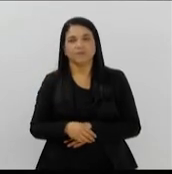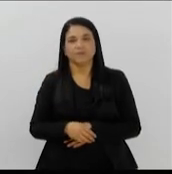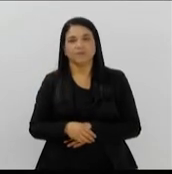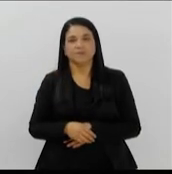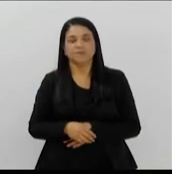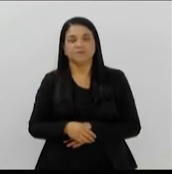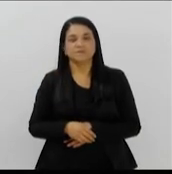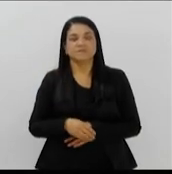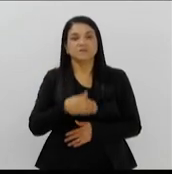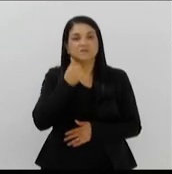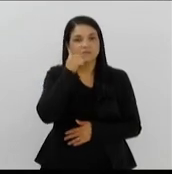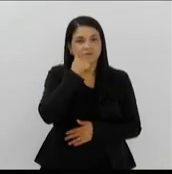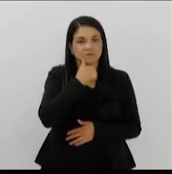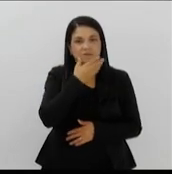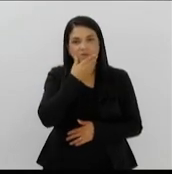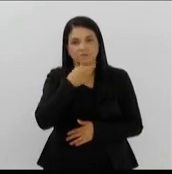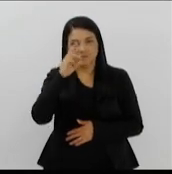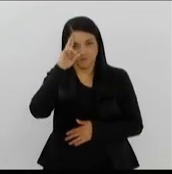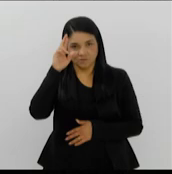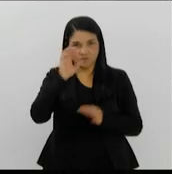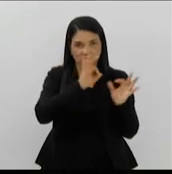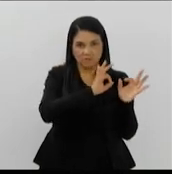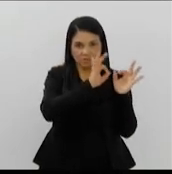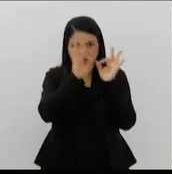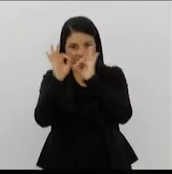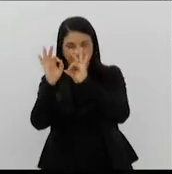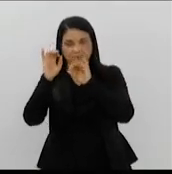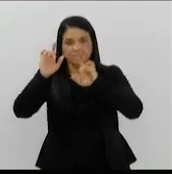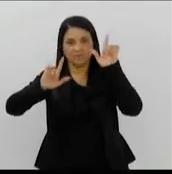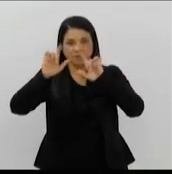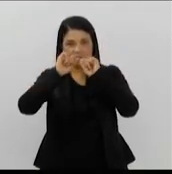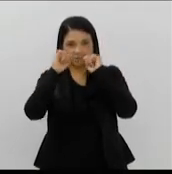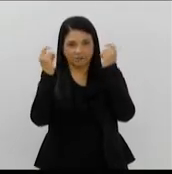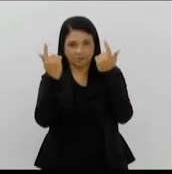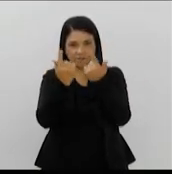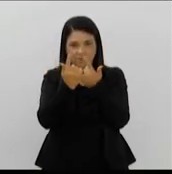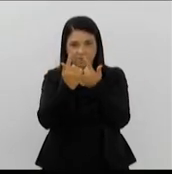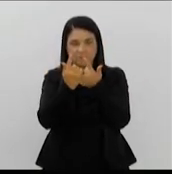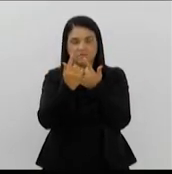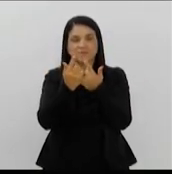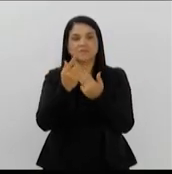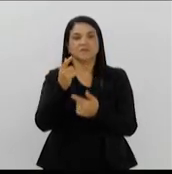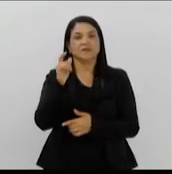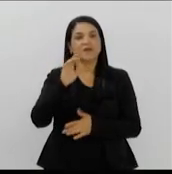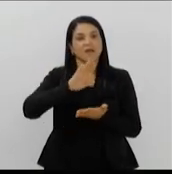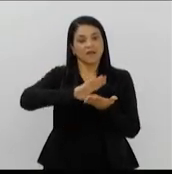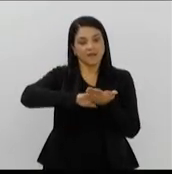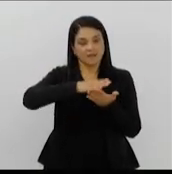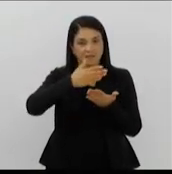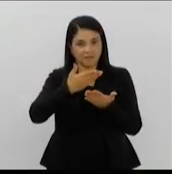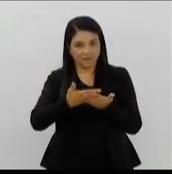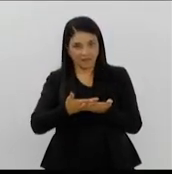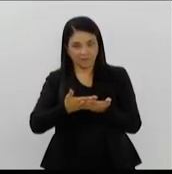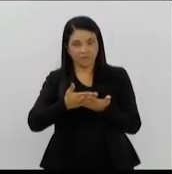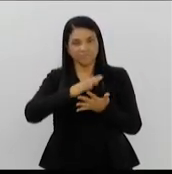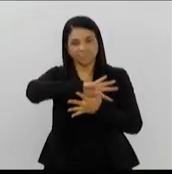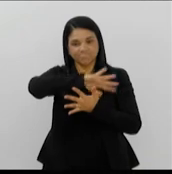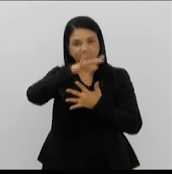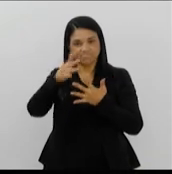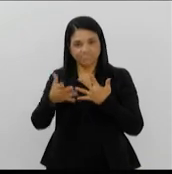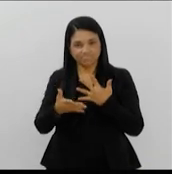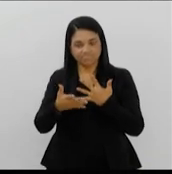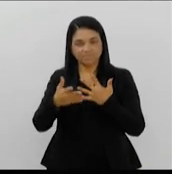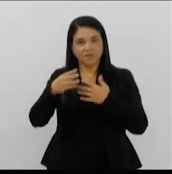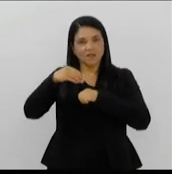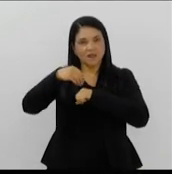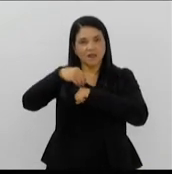senhoras e senhores deputados que nos acompanham pela TV Alerge, senhora intérprete da língua de Libras,